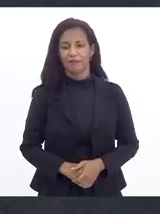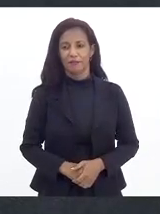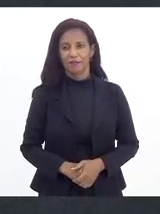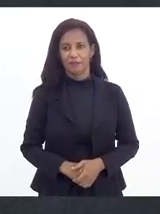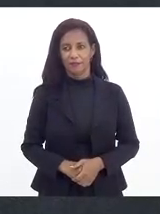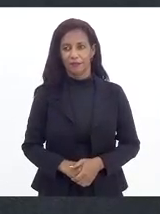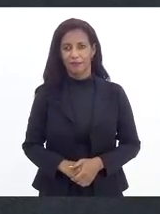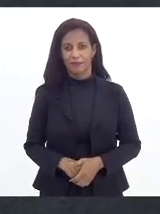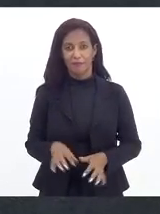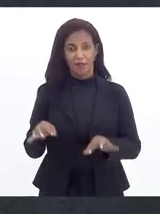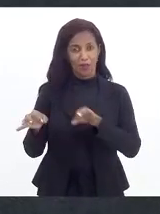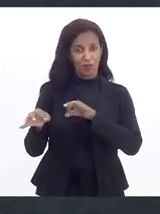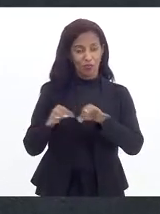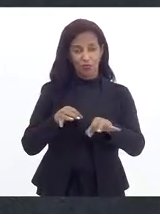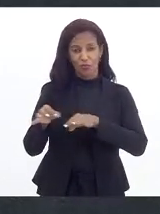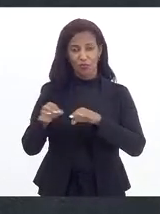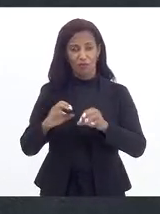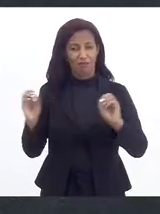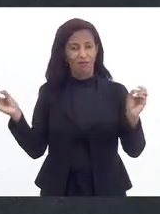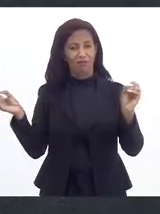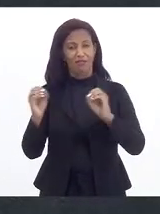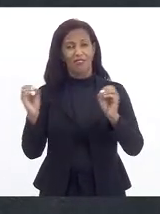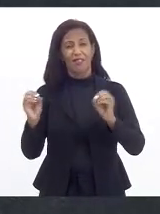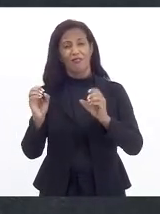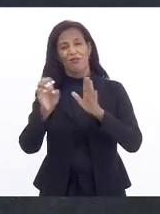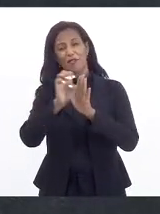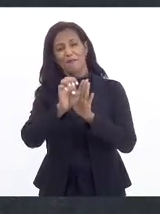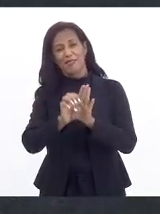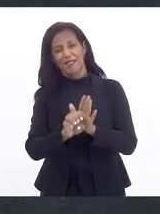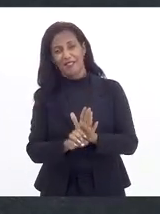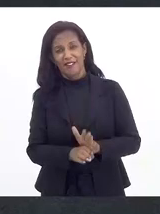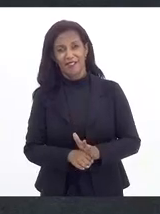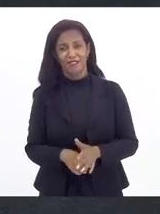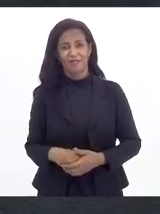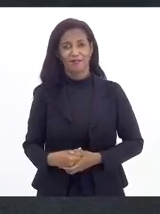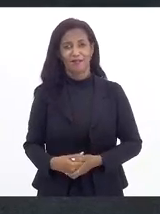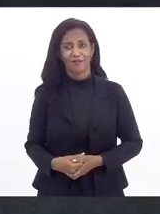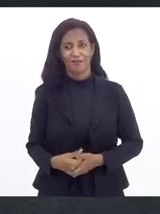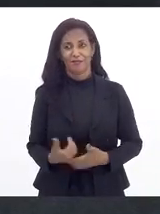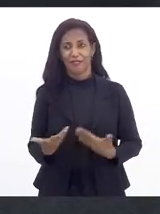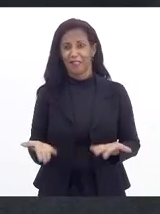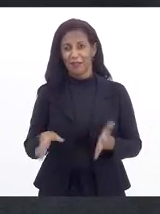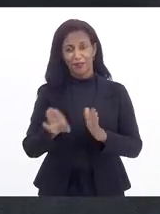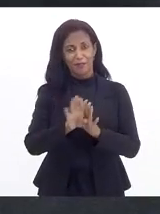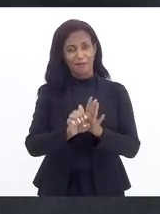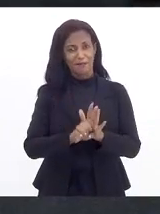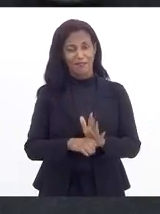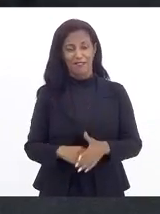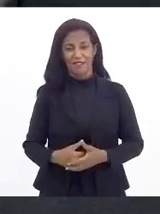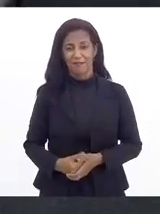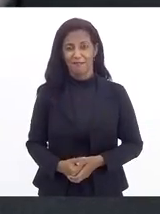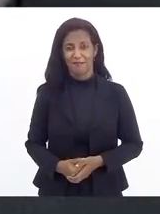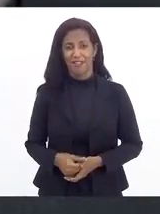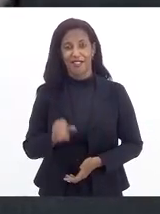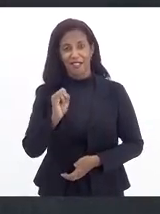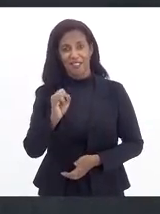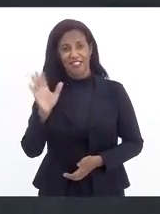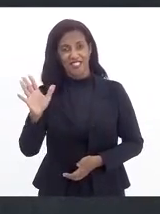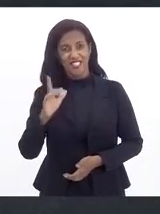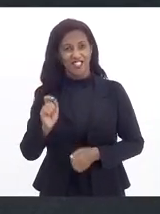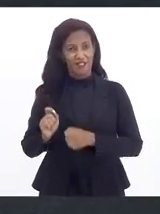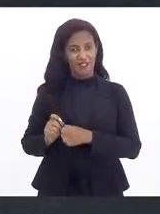O projeto ainda nem foi emendado. Nem foi emendado. Se ele já faz